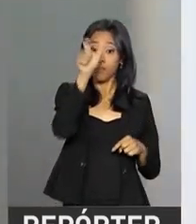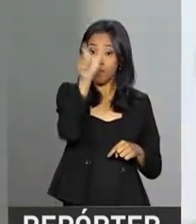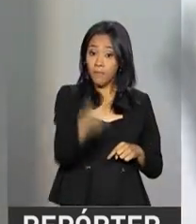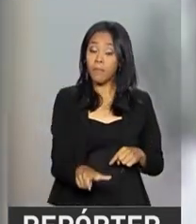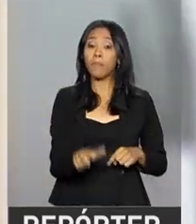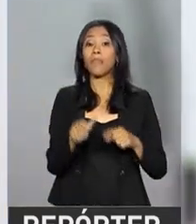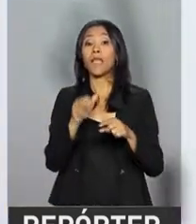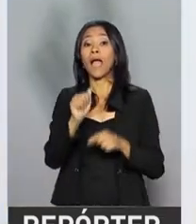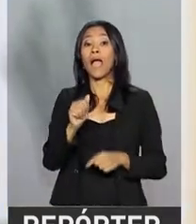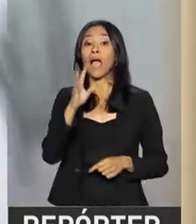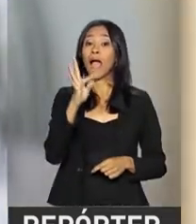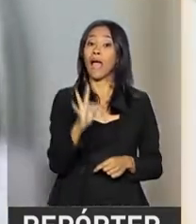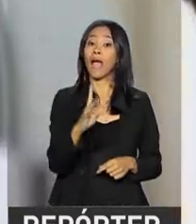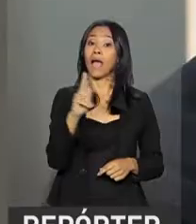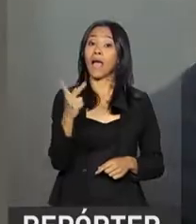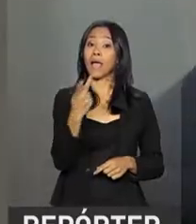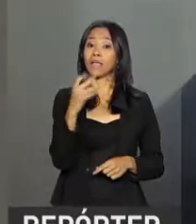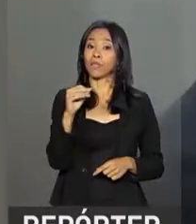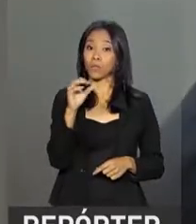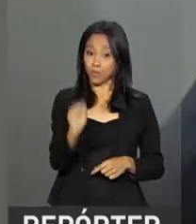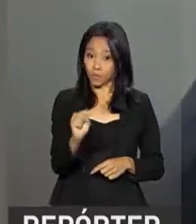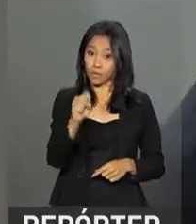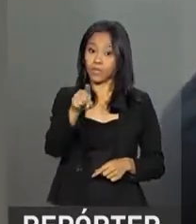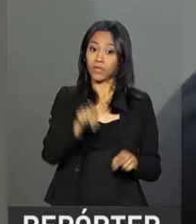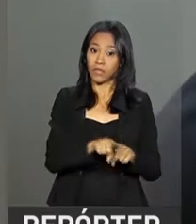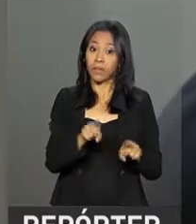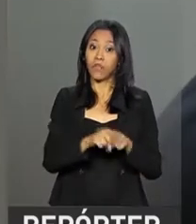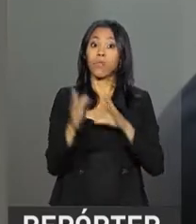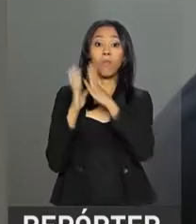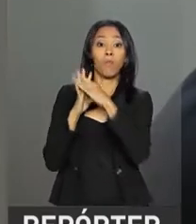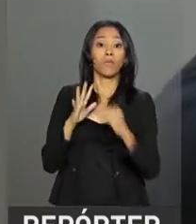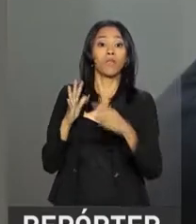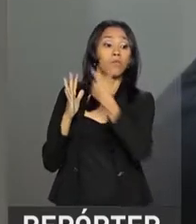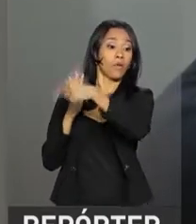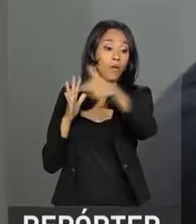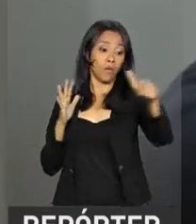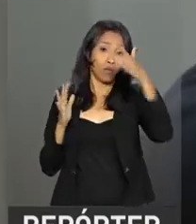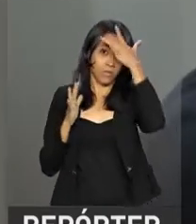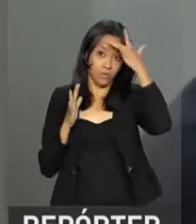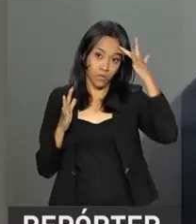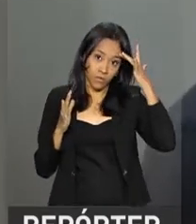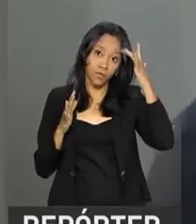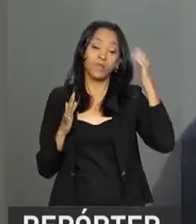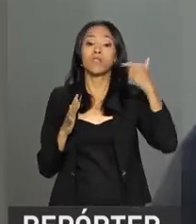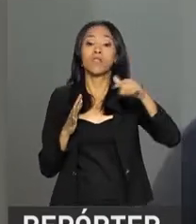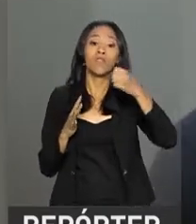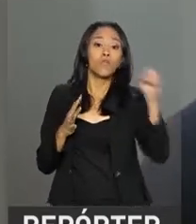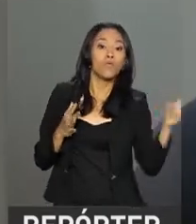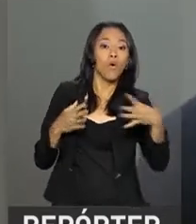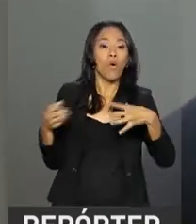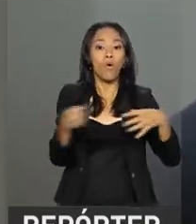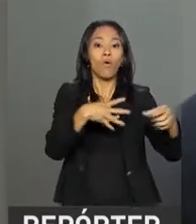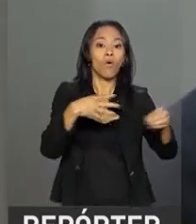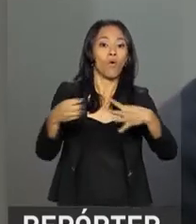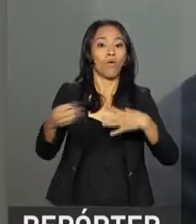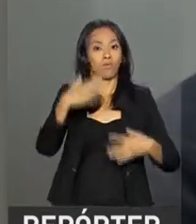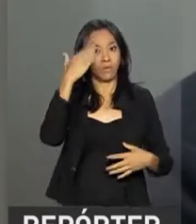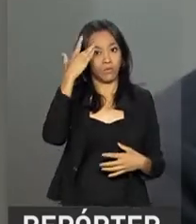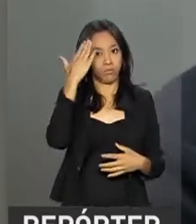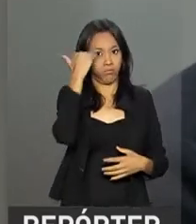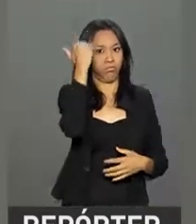inspirou gerações um dos espaços da exposição apresenta trabalhos de novos talentos das artes plásticas